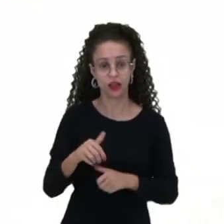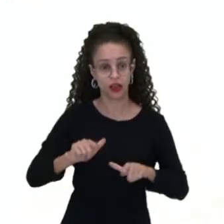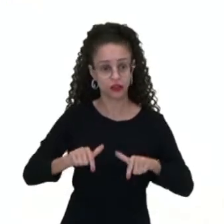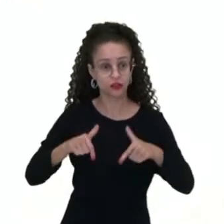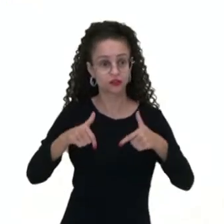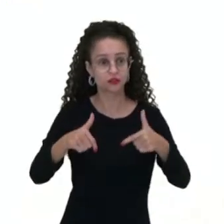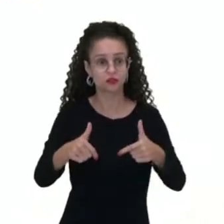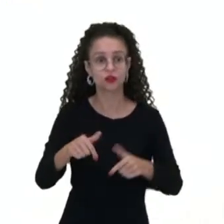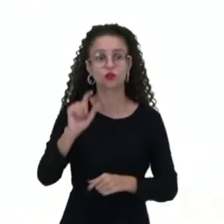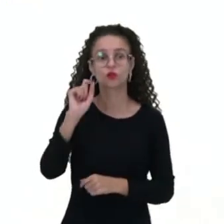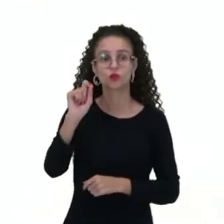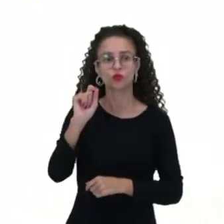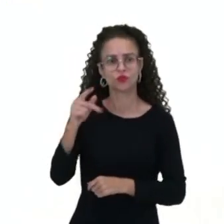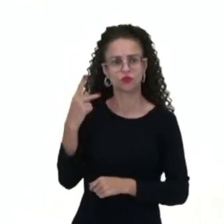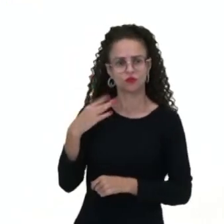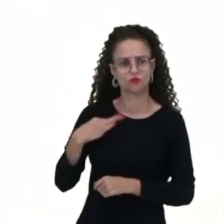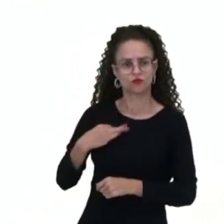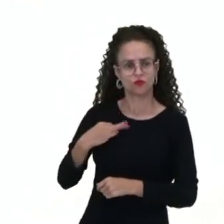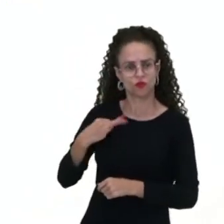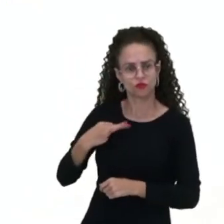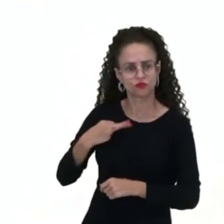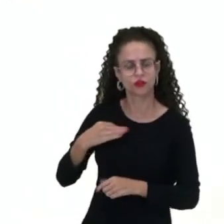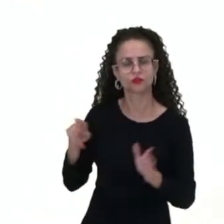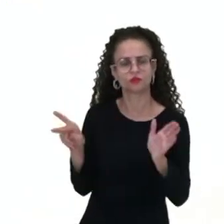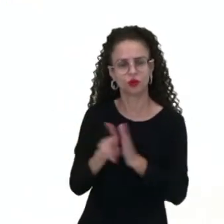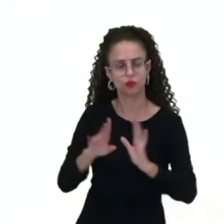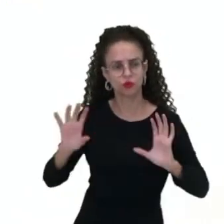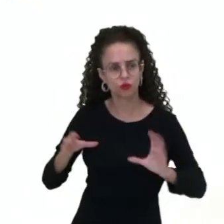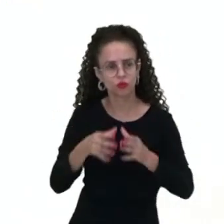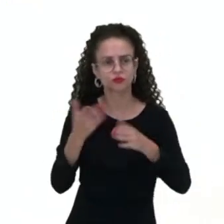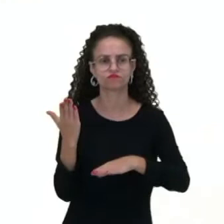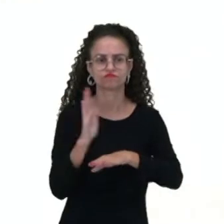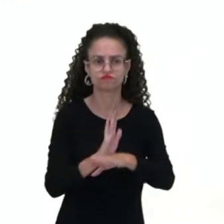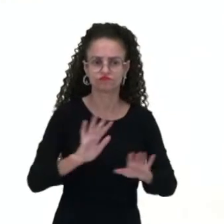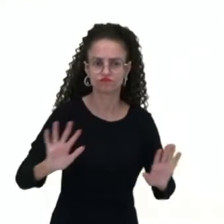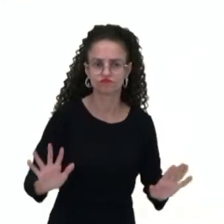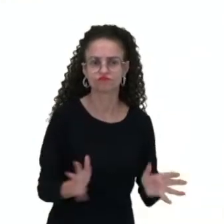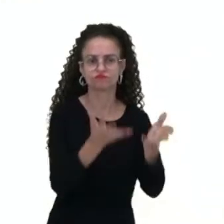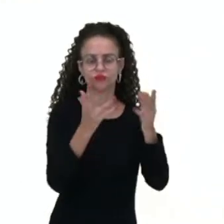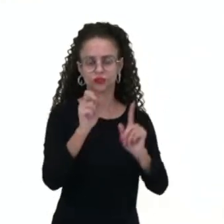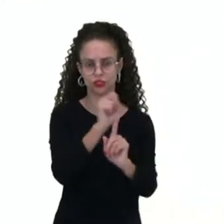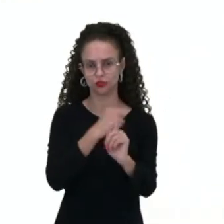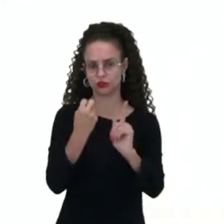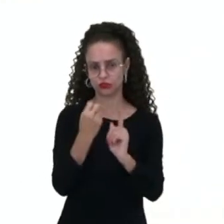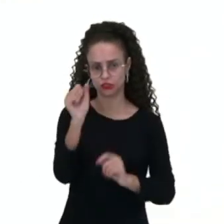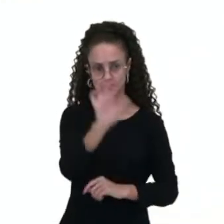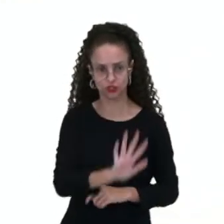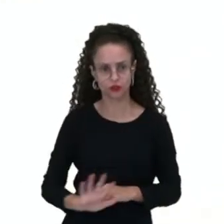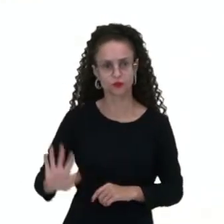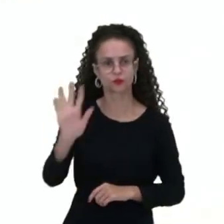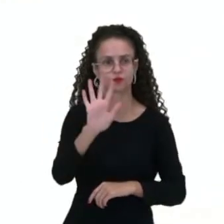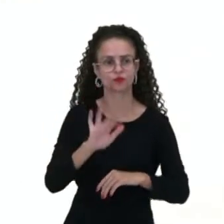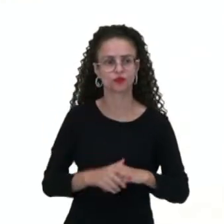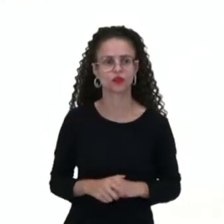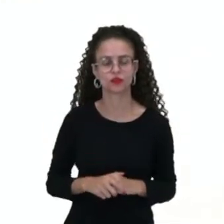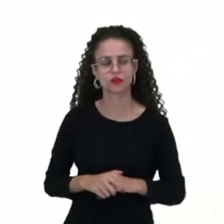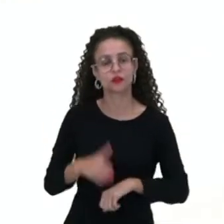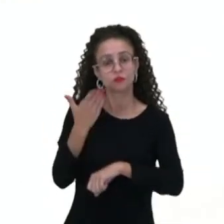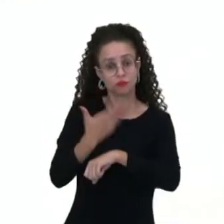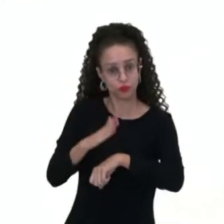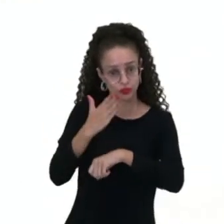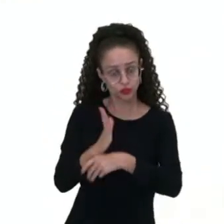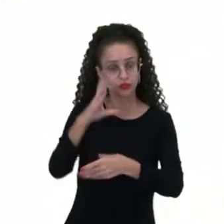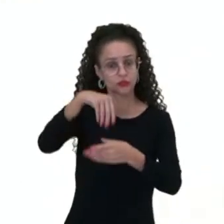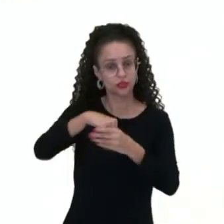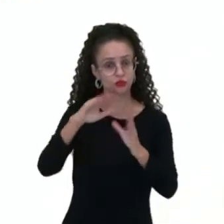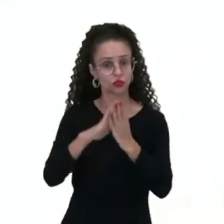designadamente o voluntariado em favor da comunidade e que está inserido ou da sociedade em geral, praticadas na